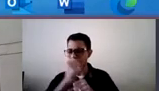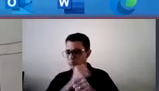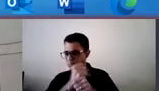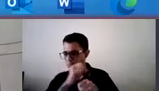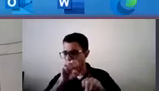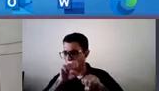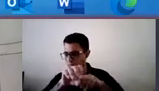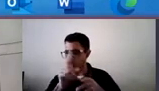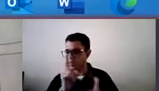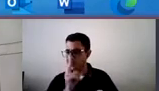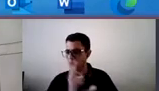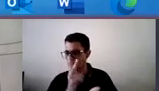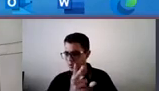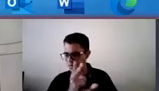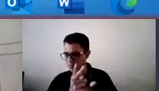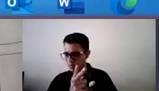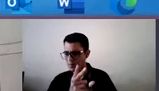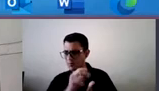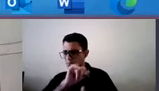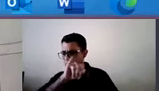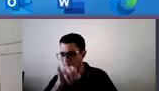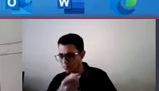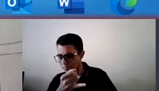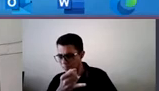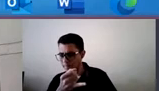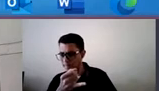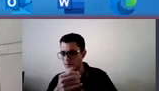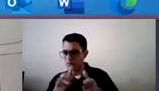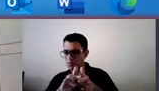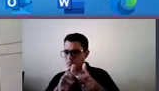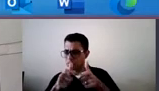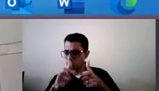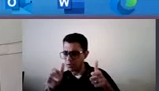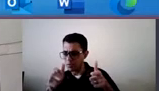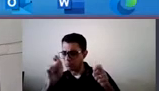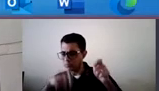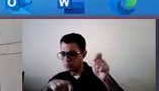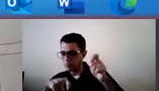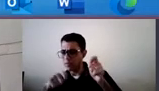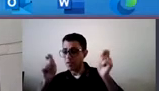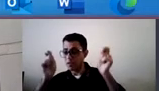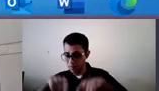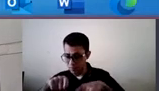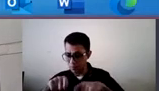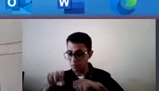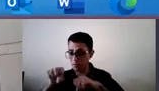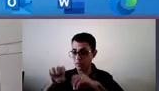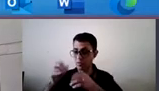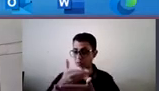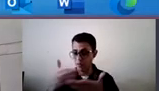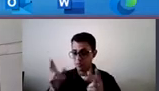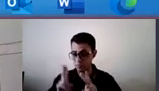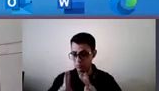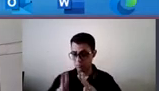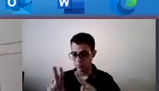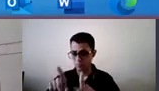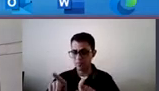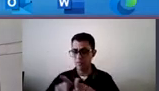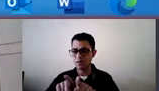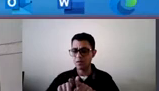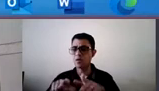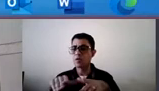integral é sempre uma tentativa de ampliar as fronteiras de qualidade em educação. E as fronteiras